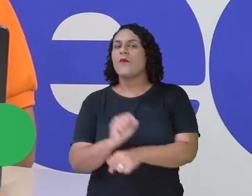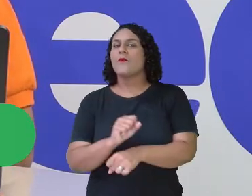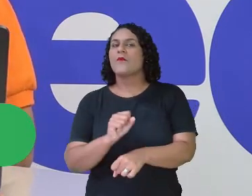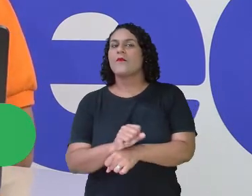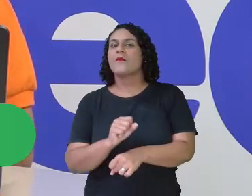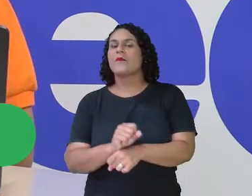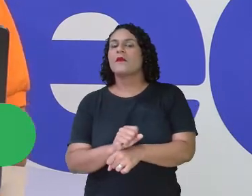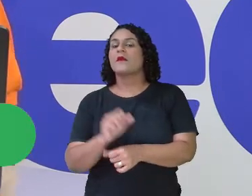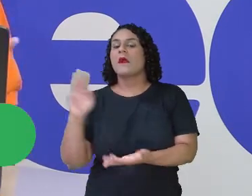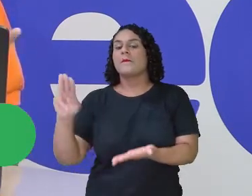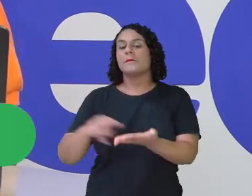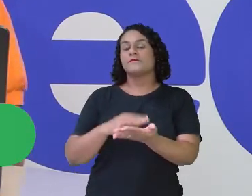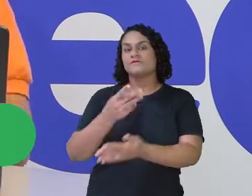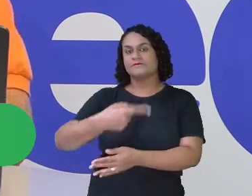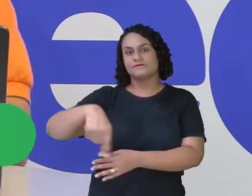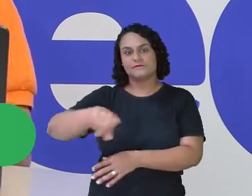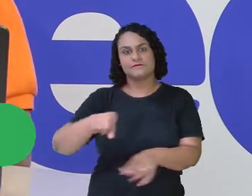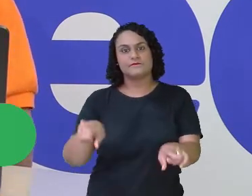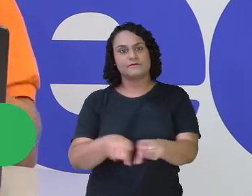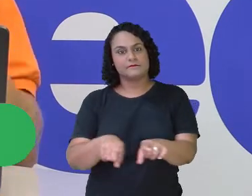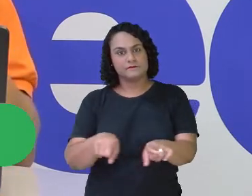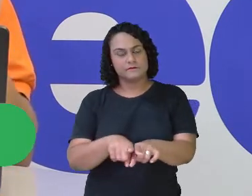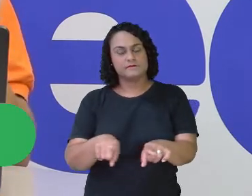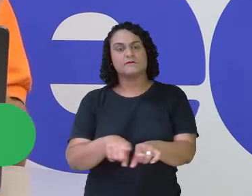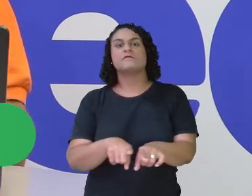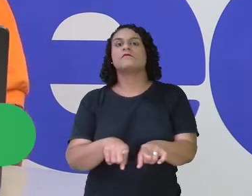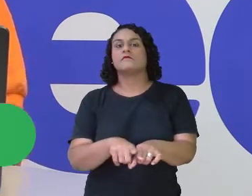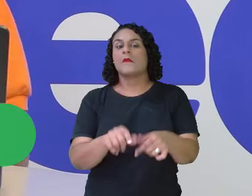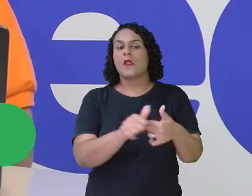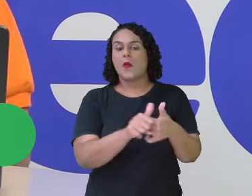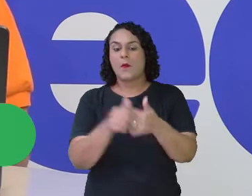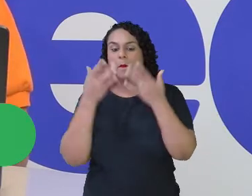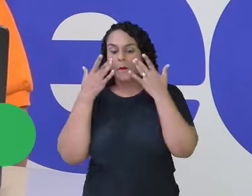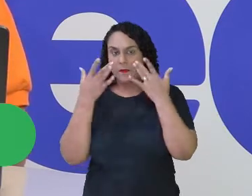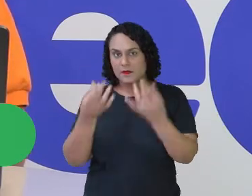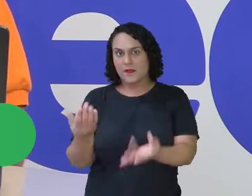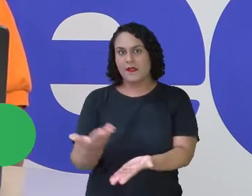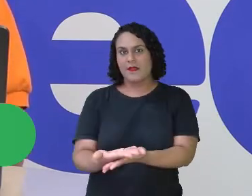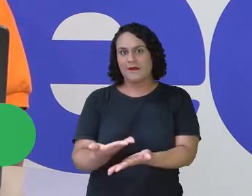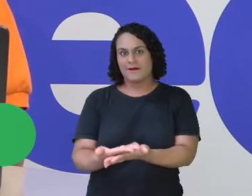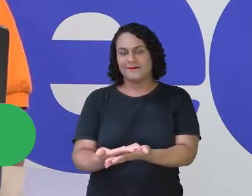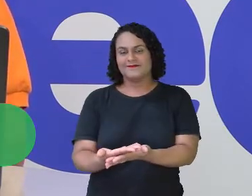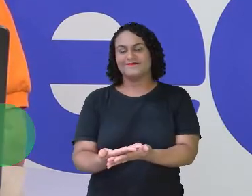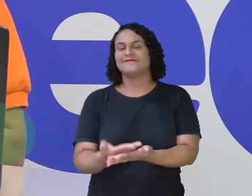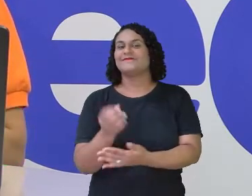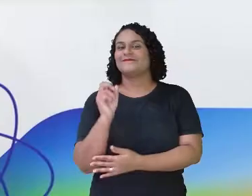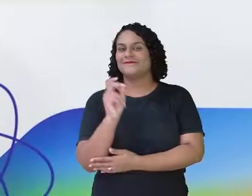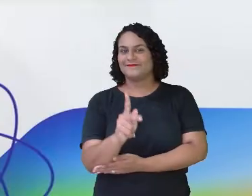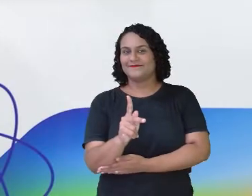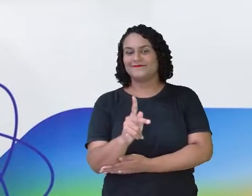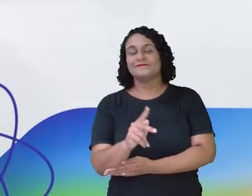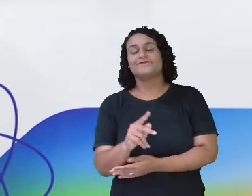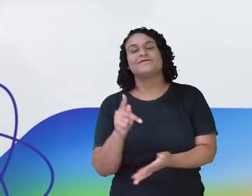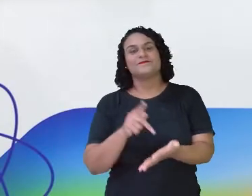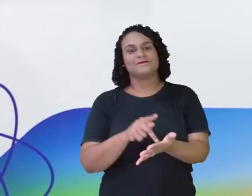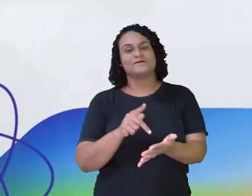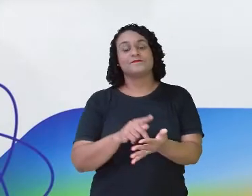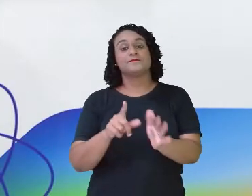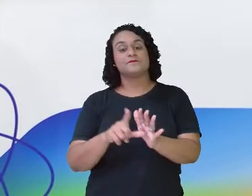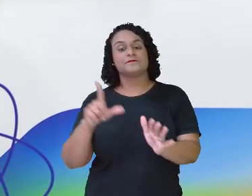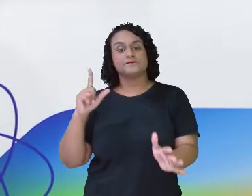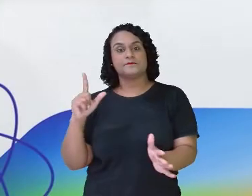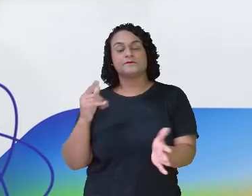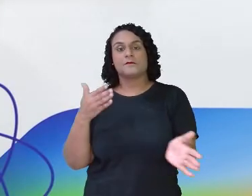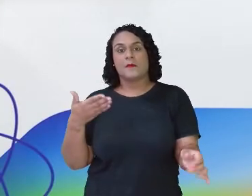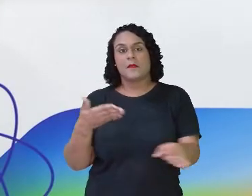a sua mensagem, tá? E claro, acompanhando e atenta às aulas da professora. É isso aí. Então, antes de iniciarmos